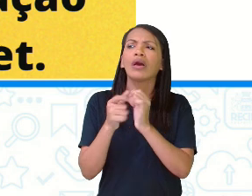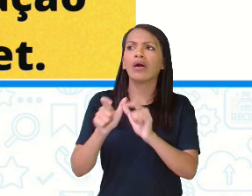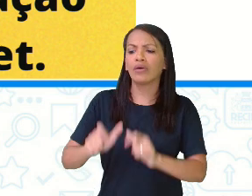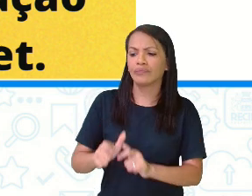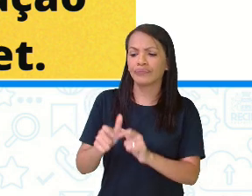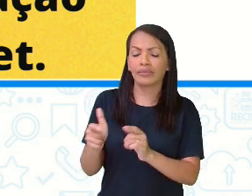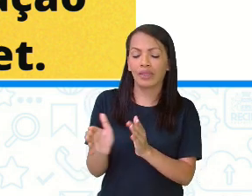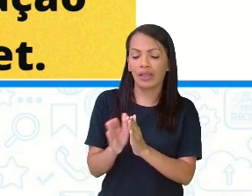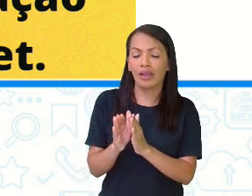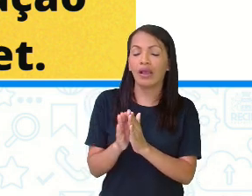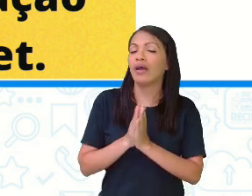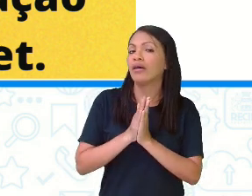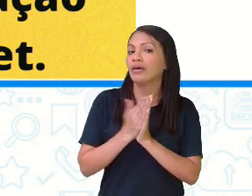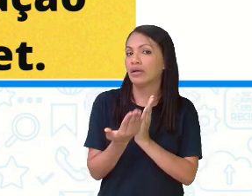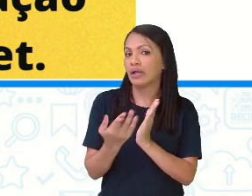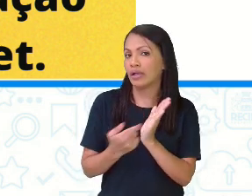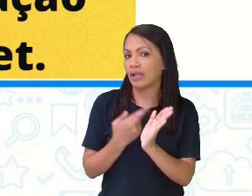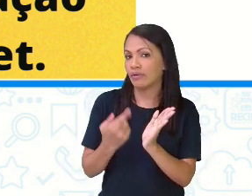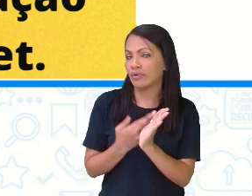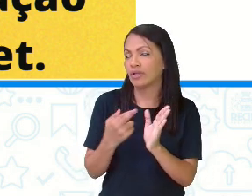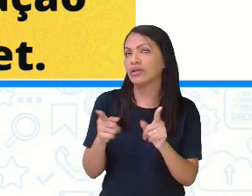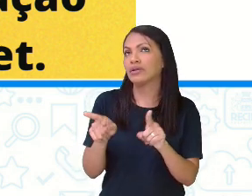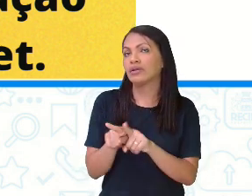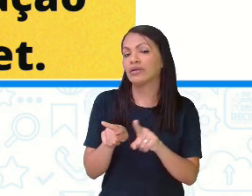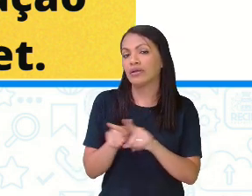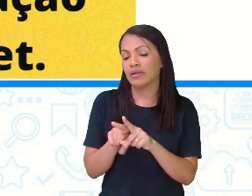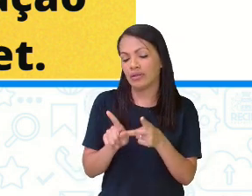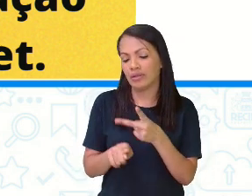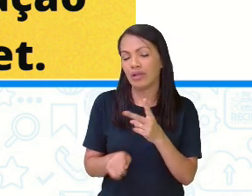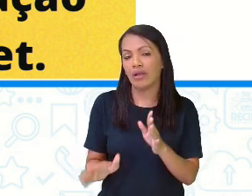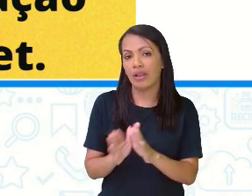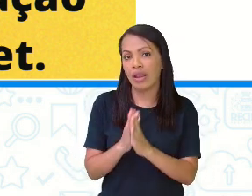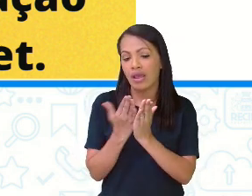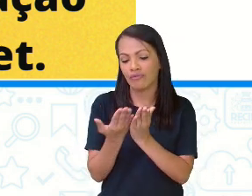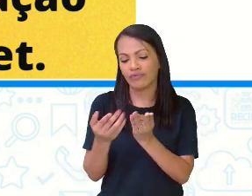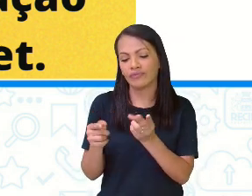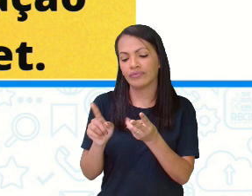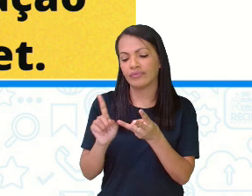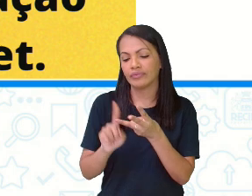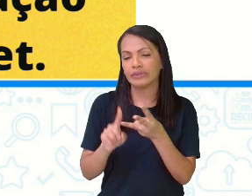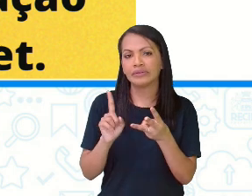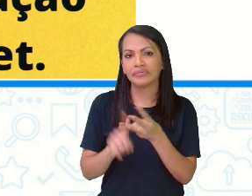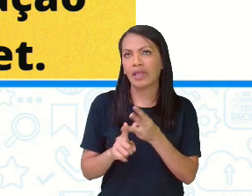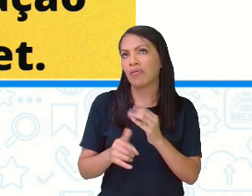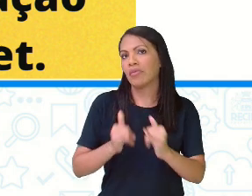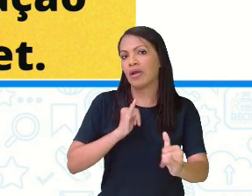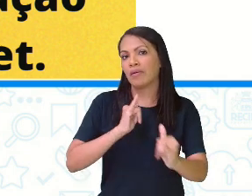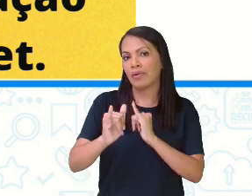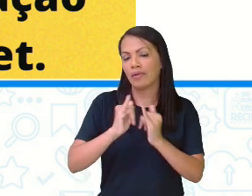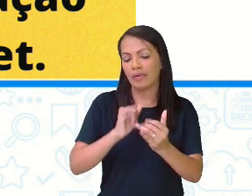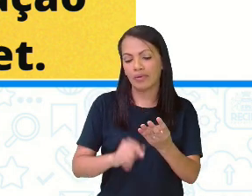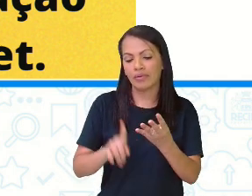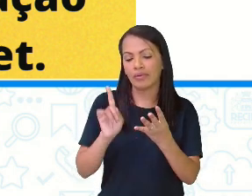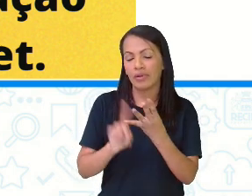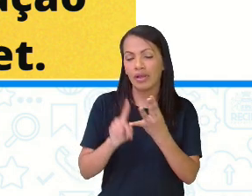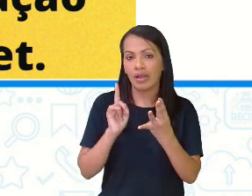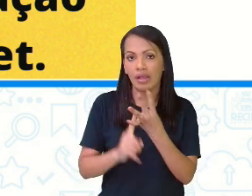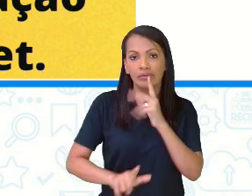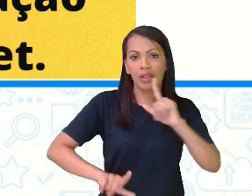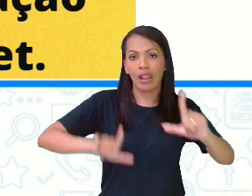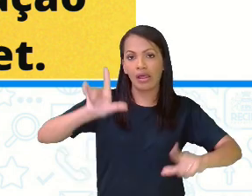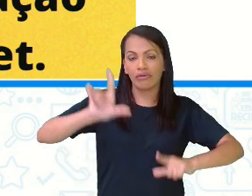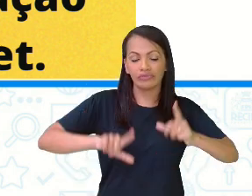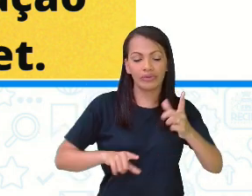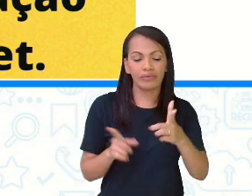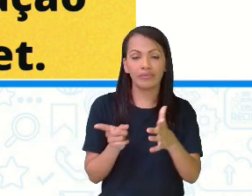jornais científicos, livros, plataformas de divulgação científica, televisão e internet. Tudo isso